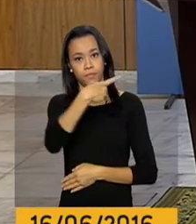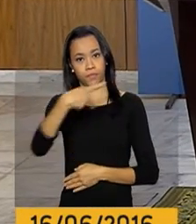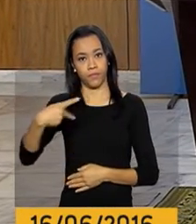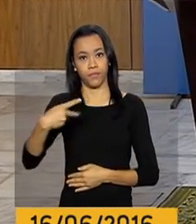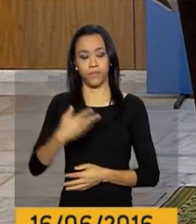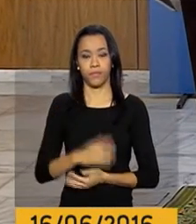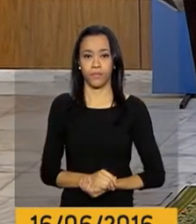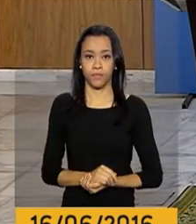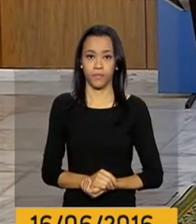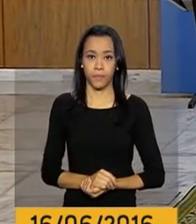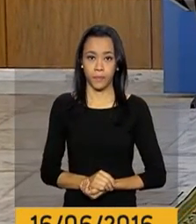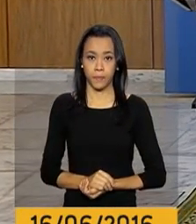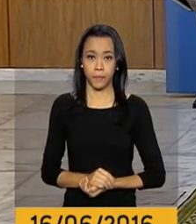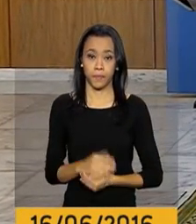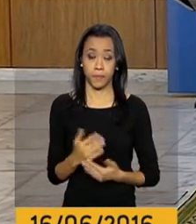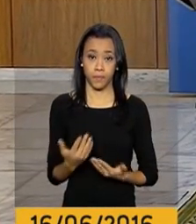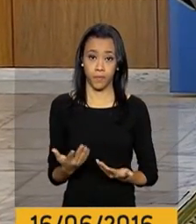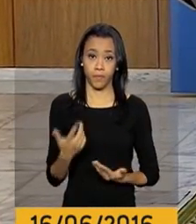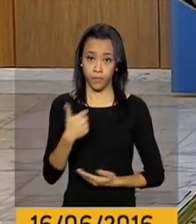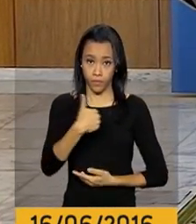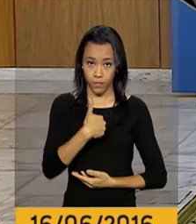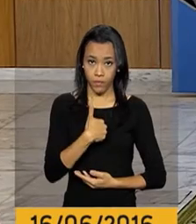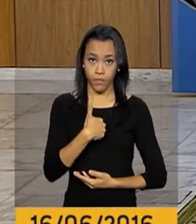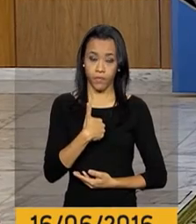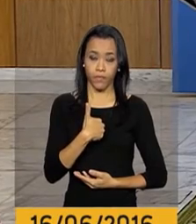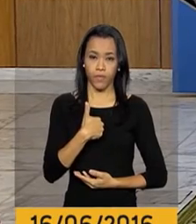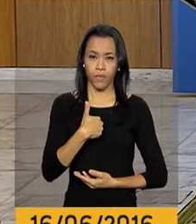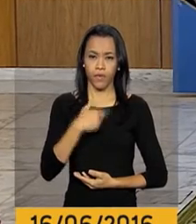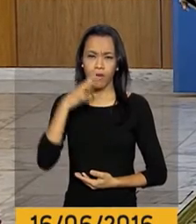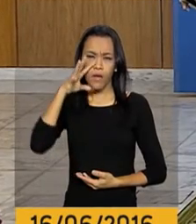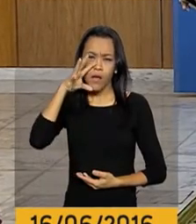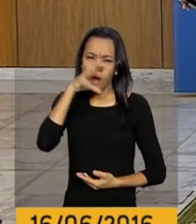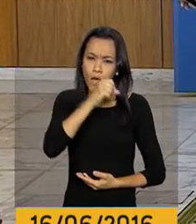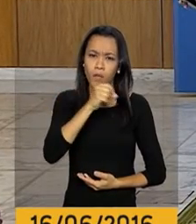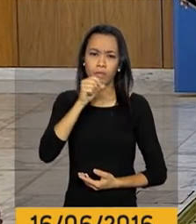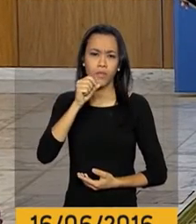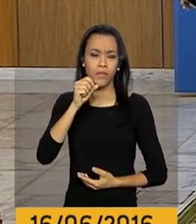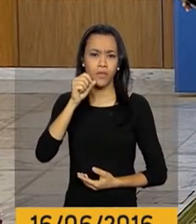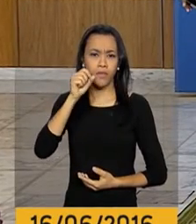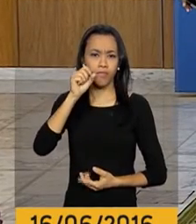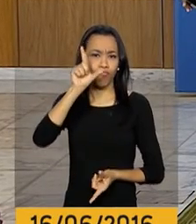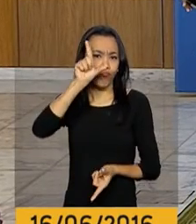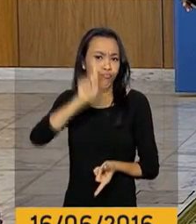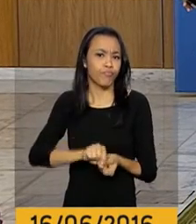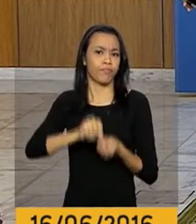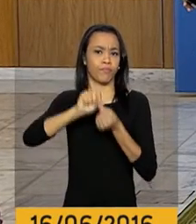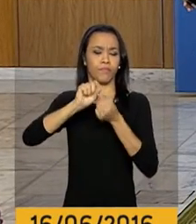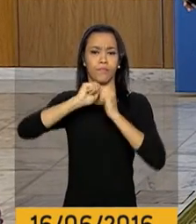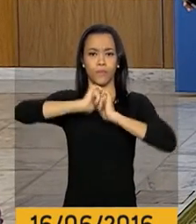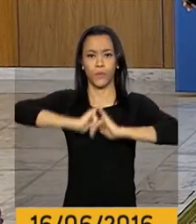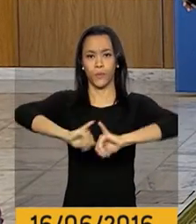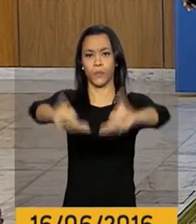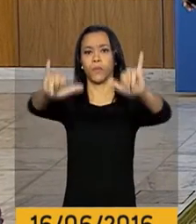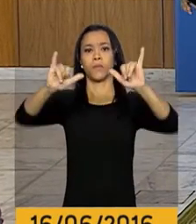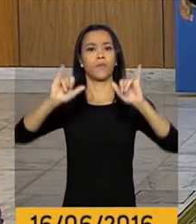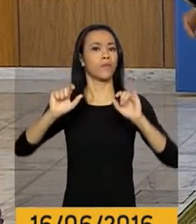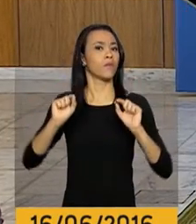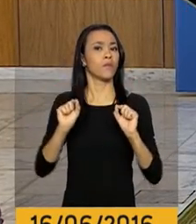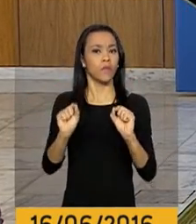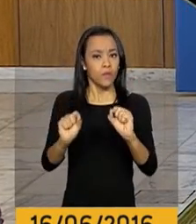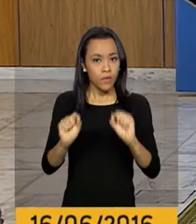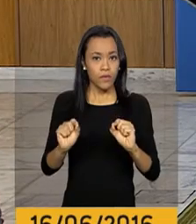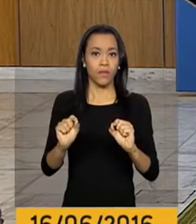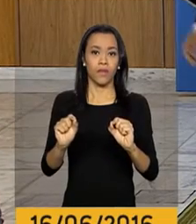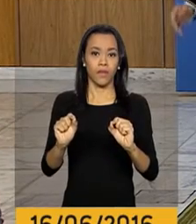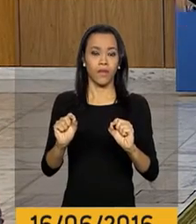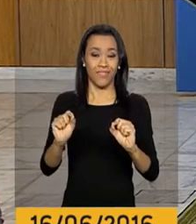Bom, eu vou fazer uma rápida explanação com relação ao anúncio que estamos